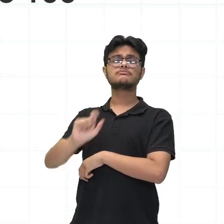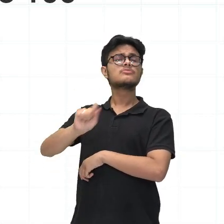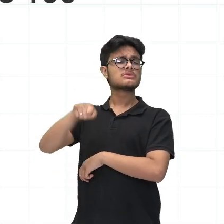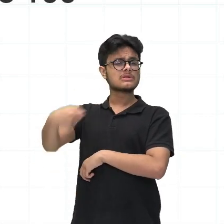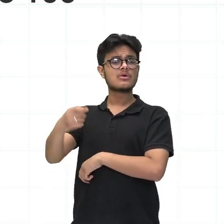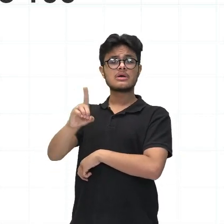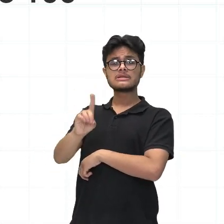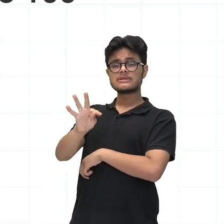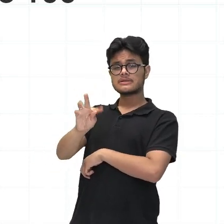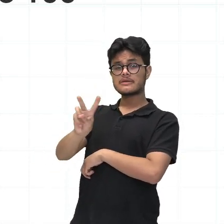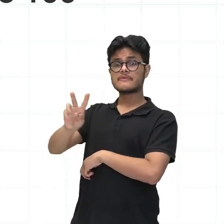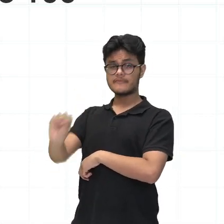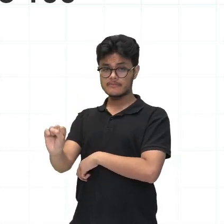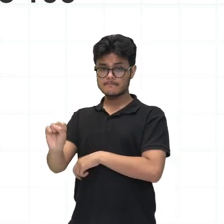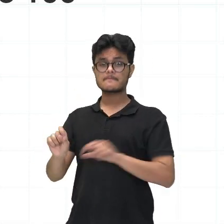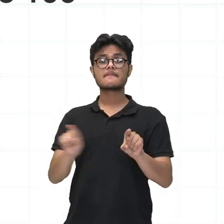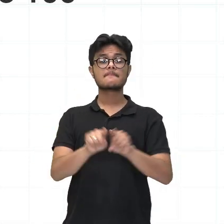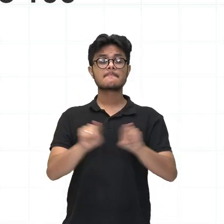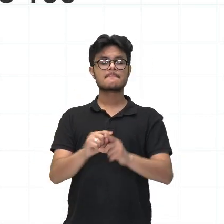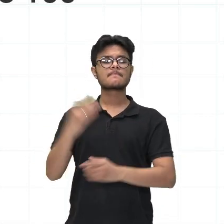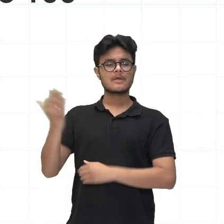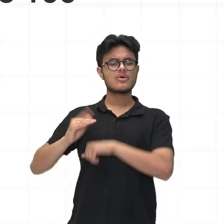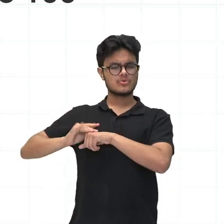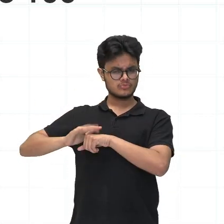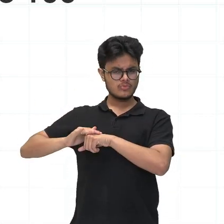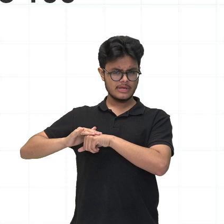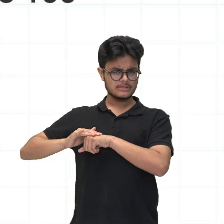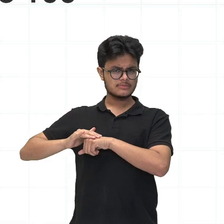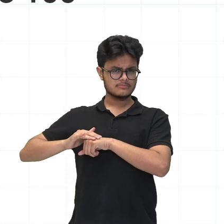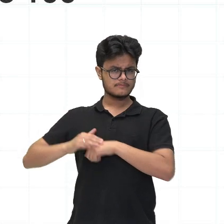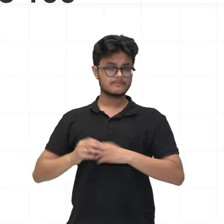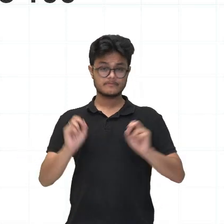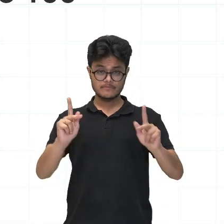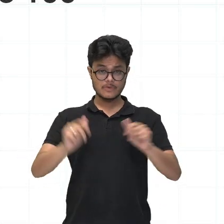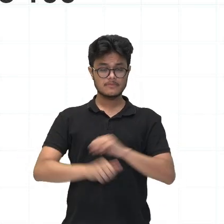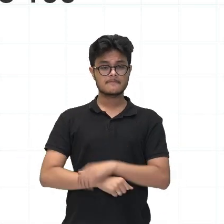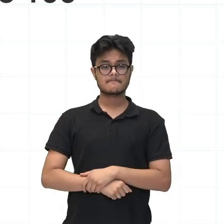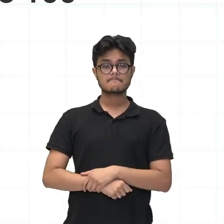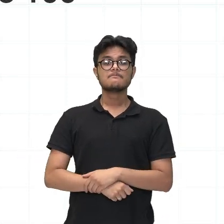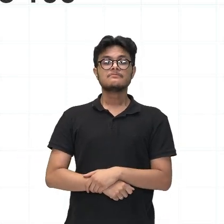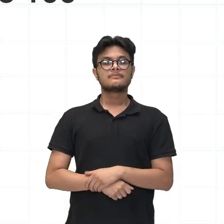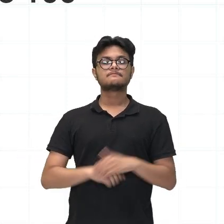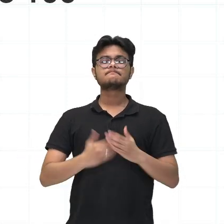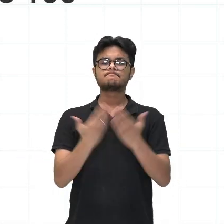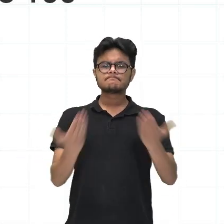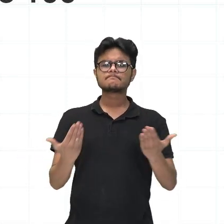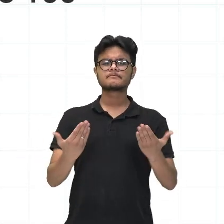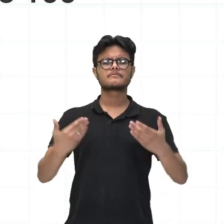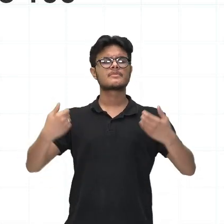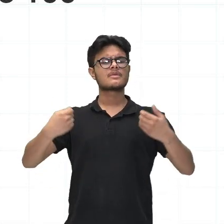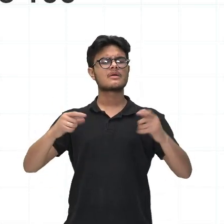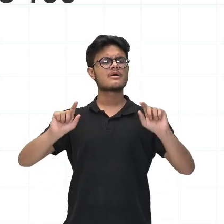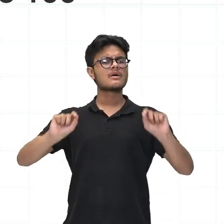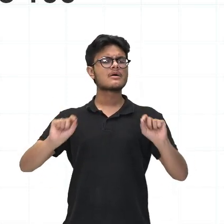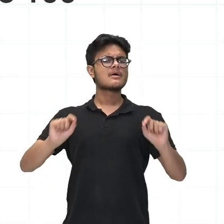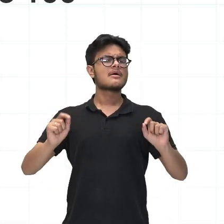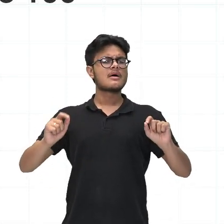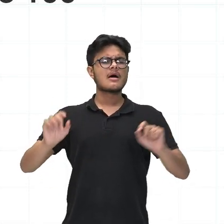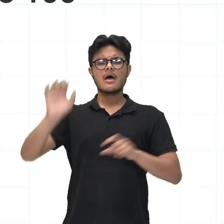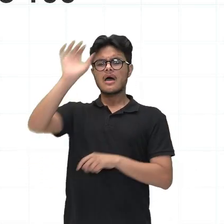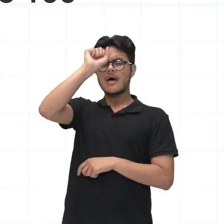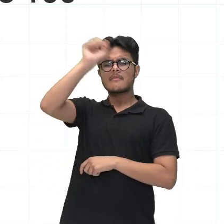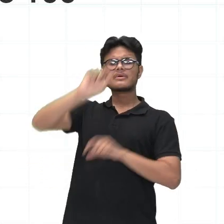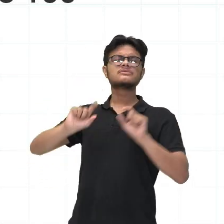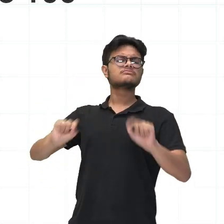DTV, certo? Então, doenças transmitidas por vetores. E o que a gente precisa saber? O que é